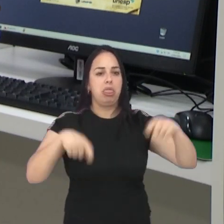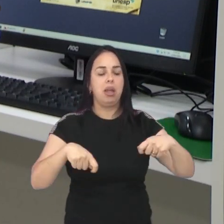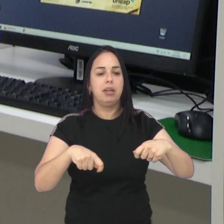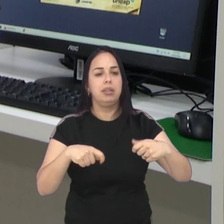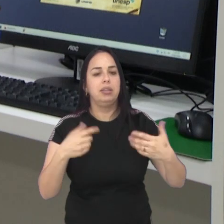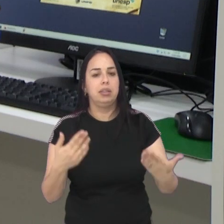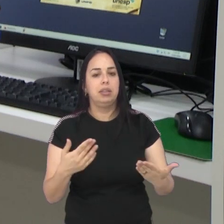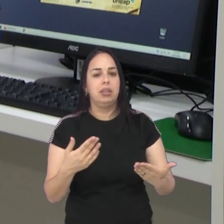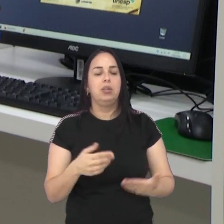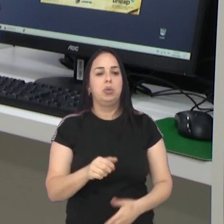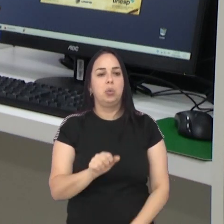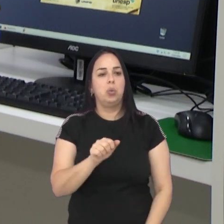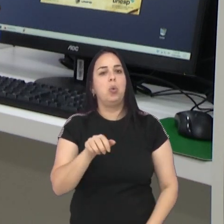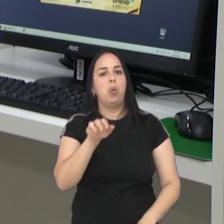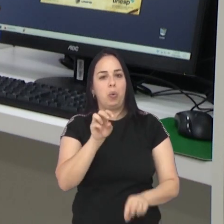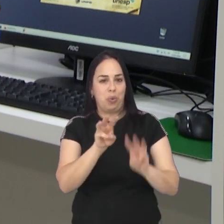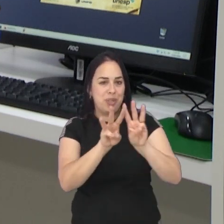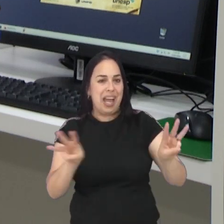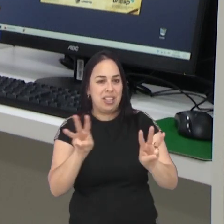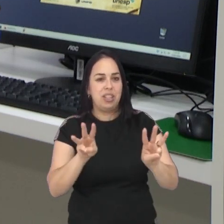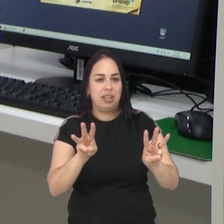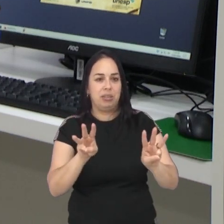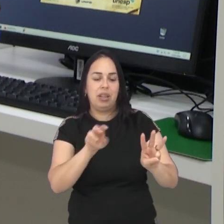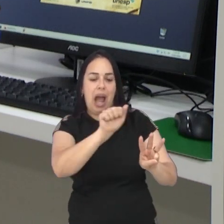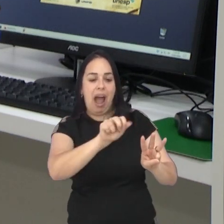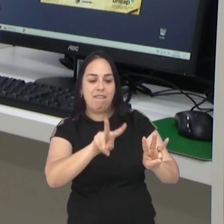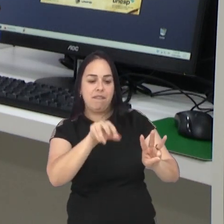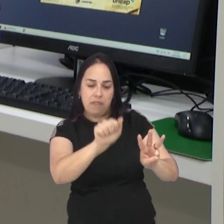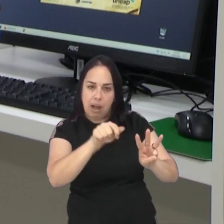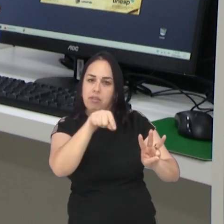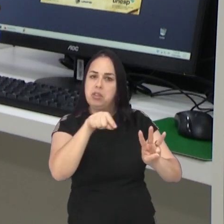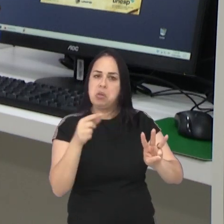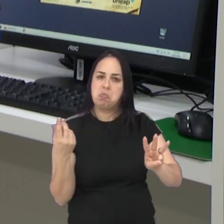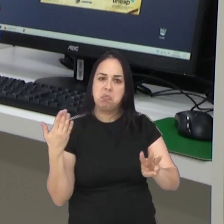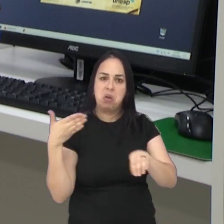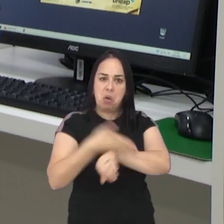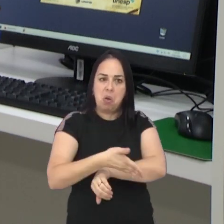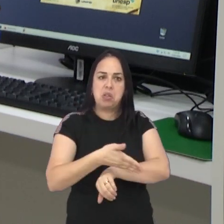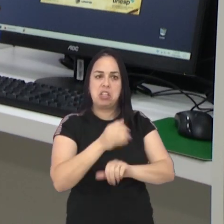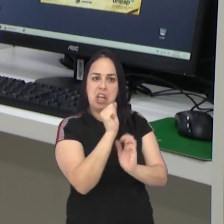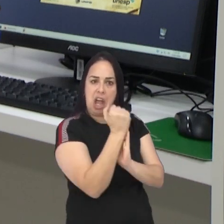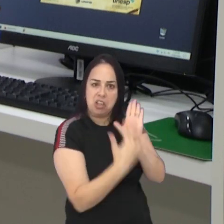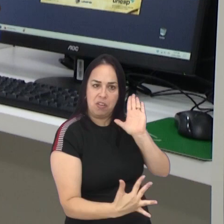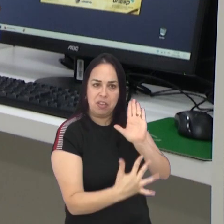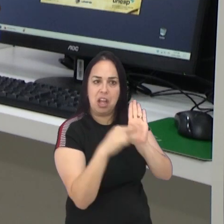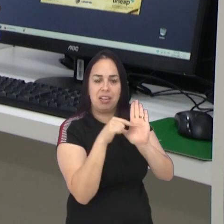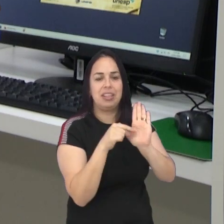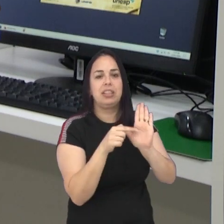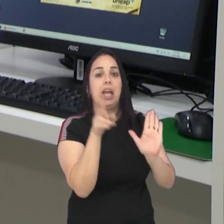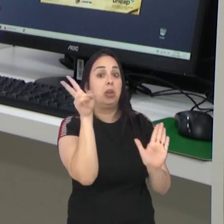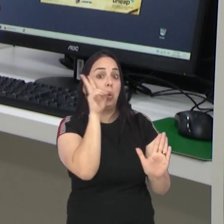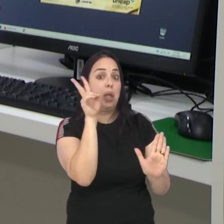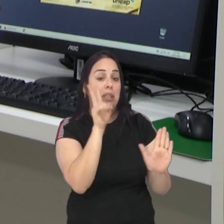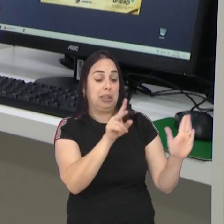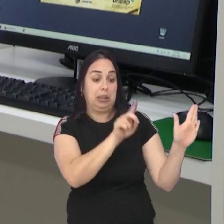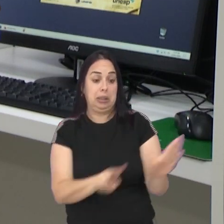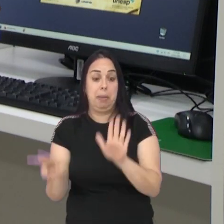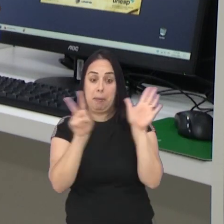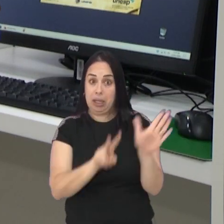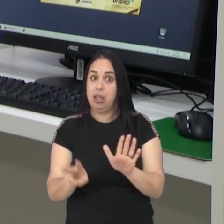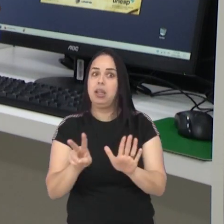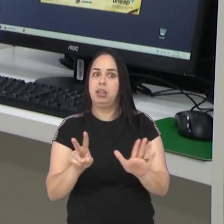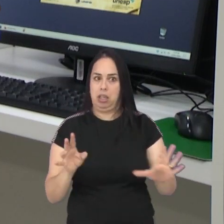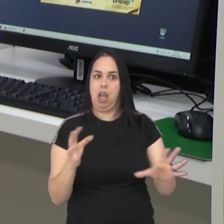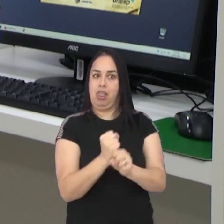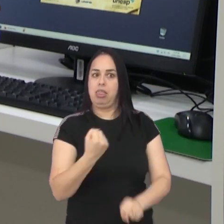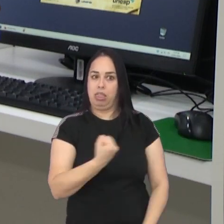você tem sim, no AVA, né, que é um ambiente virtual de estudo, você consegue fazer as atividades, que são semanais, que